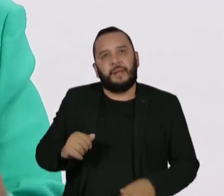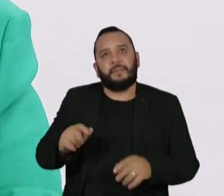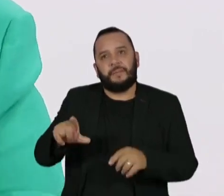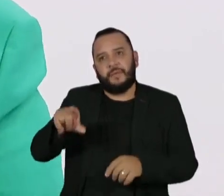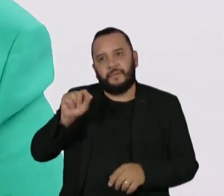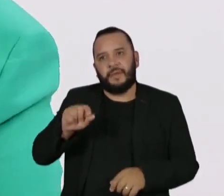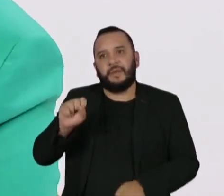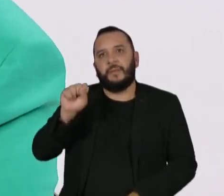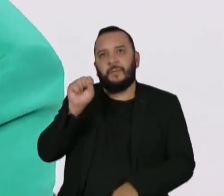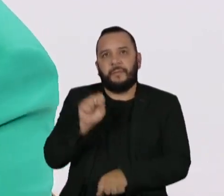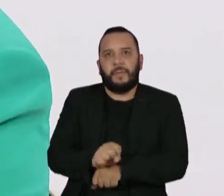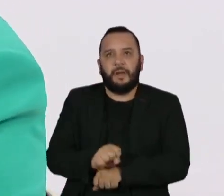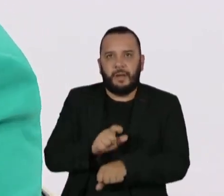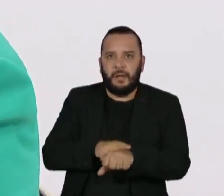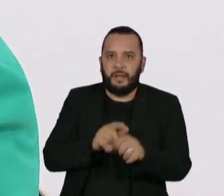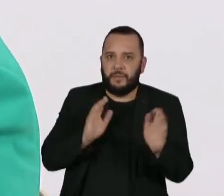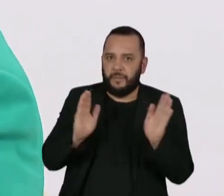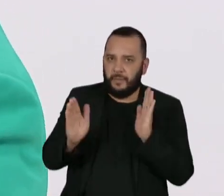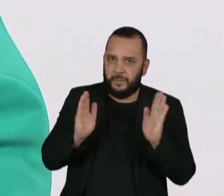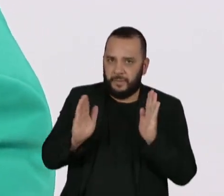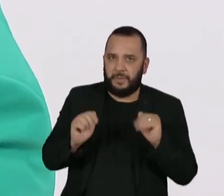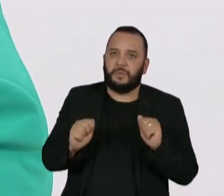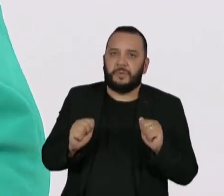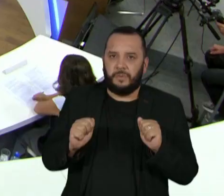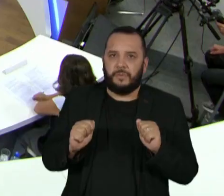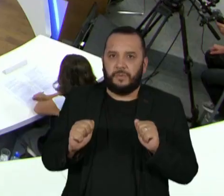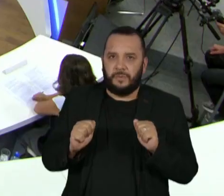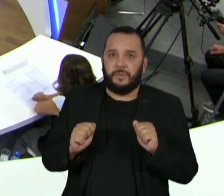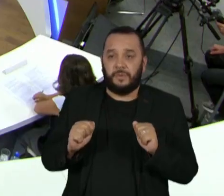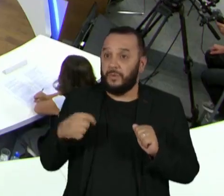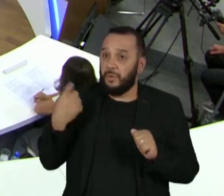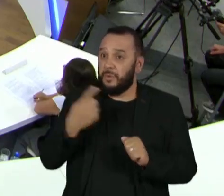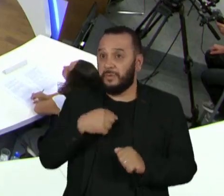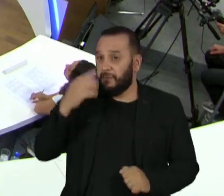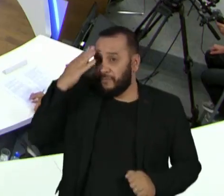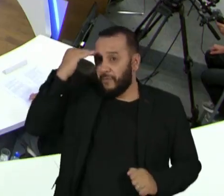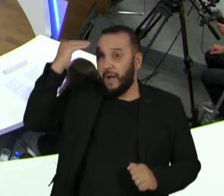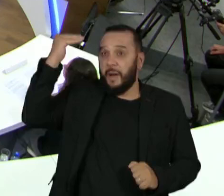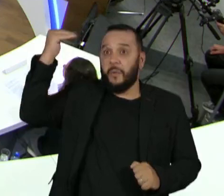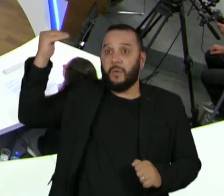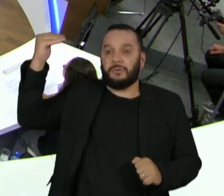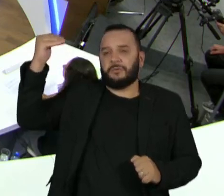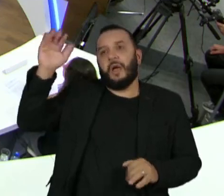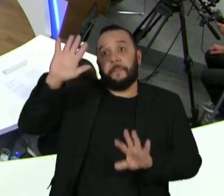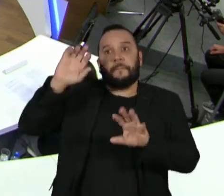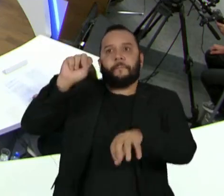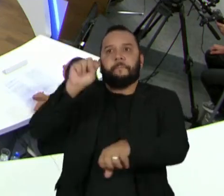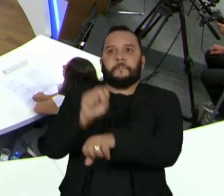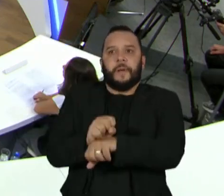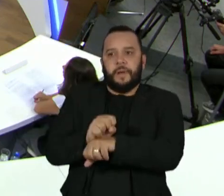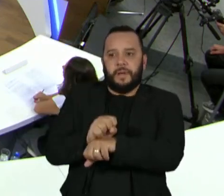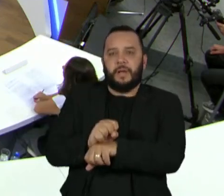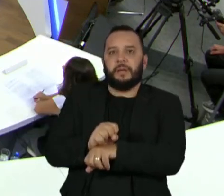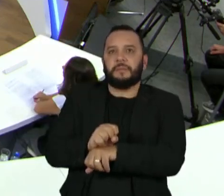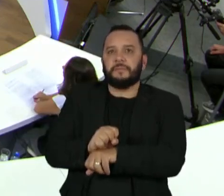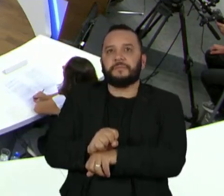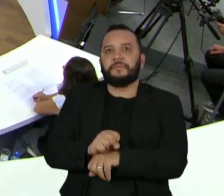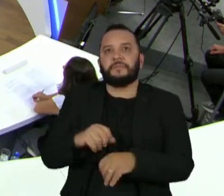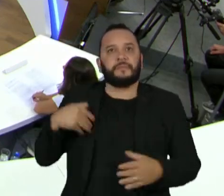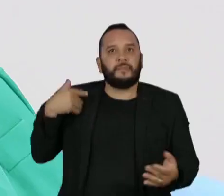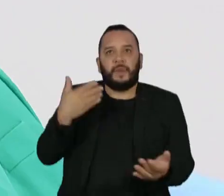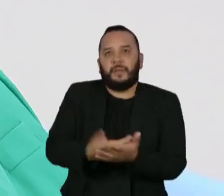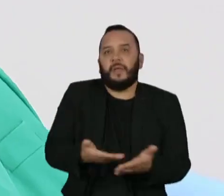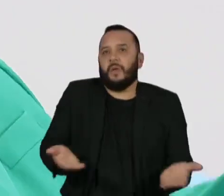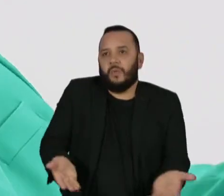parar naquele momento, parar no auge, vamos dizer assim, né? E fica até